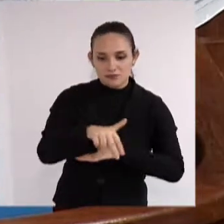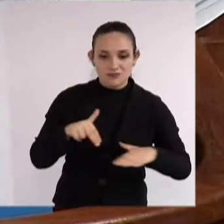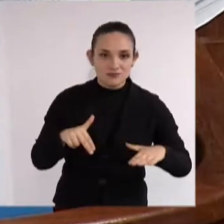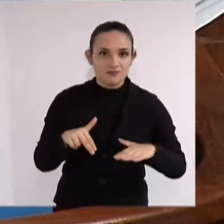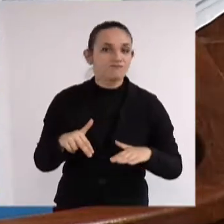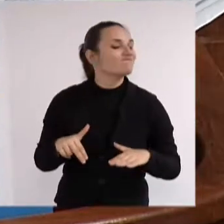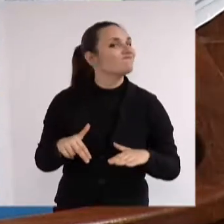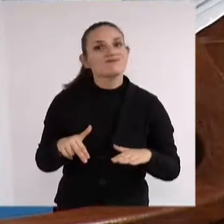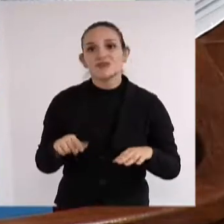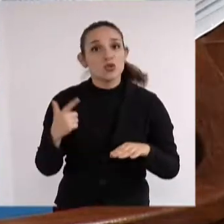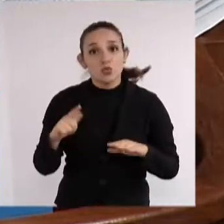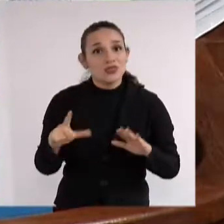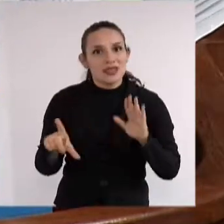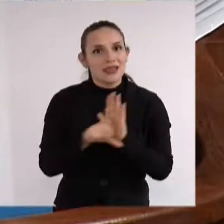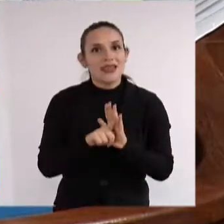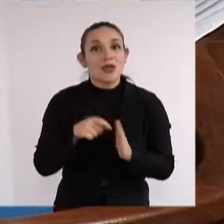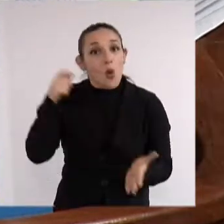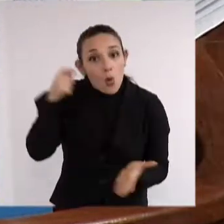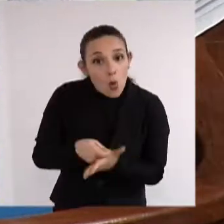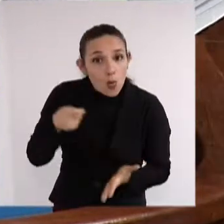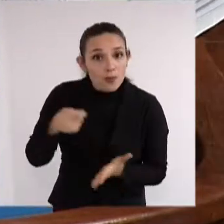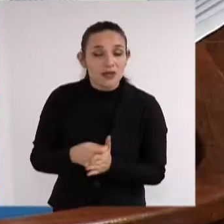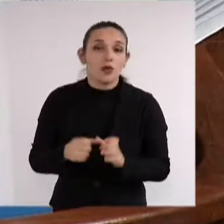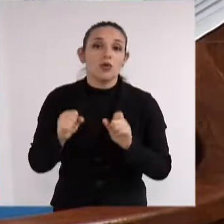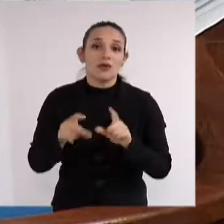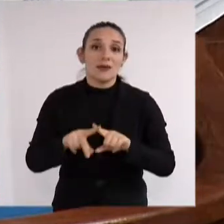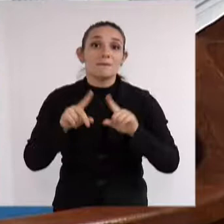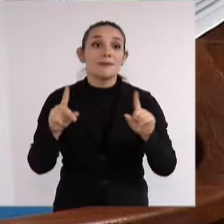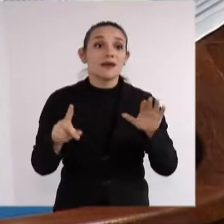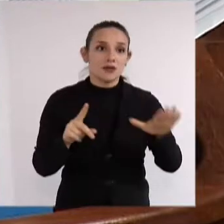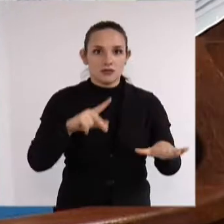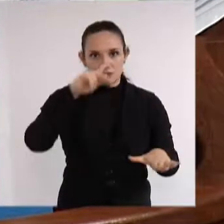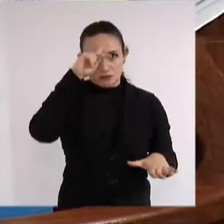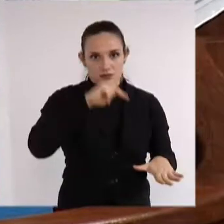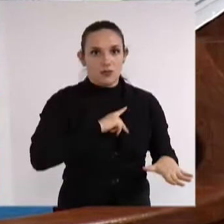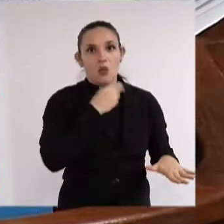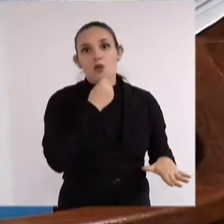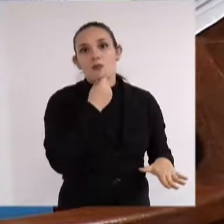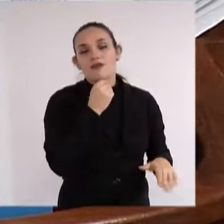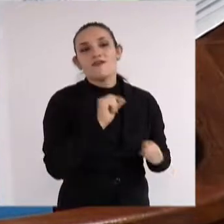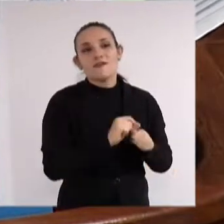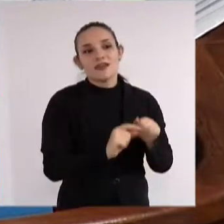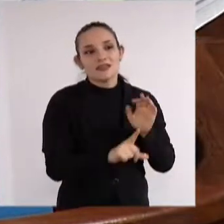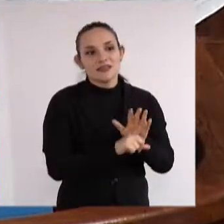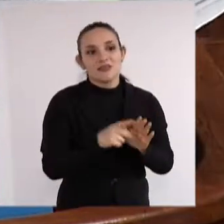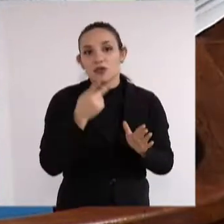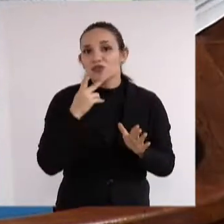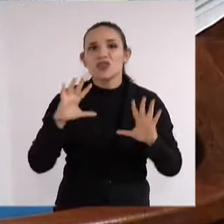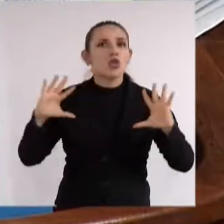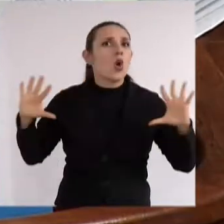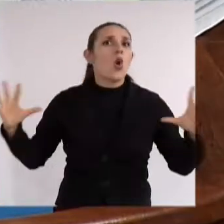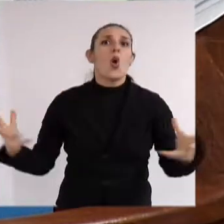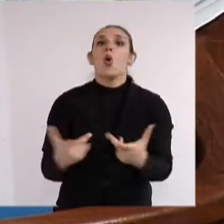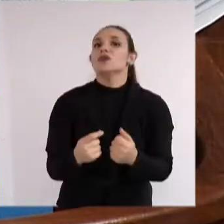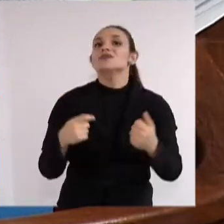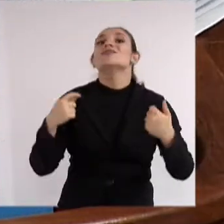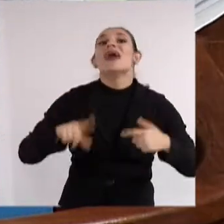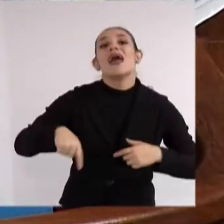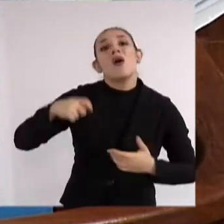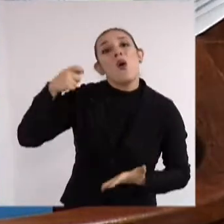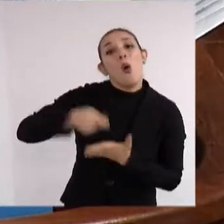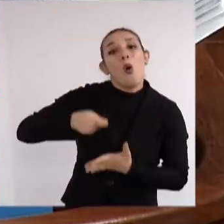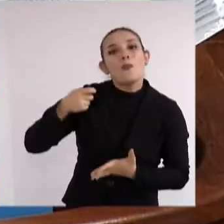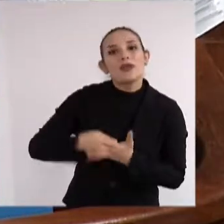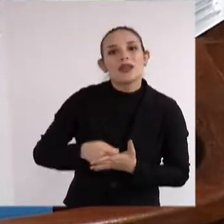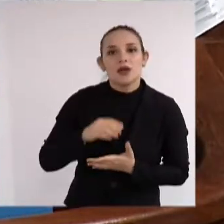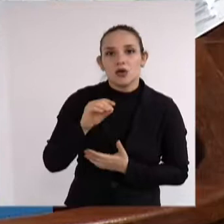expressa, entende-se que a regra estabelecida pelo autógrafo destina-se a todas as edificações de uso público ou particular de uso coletivo, que são